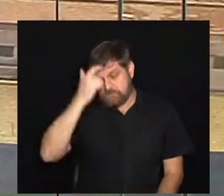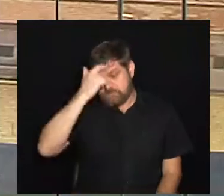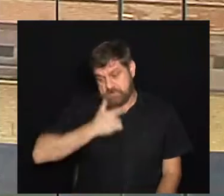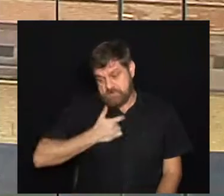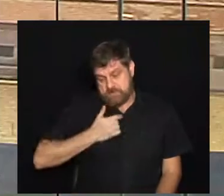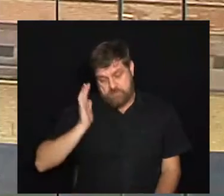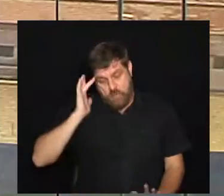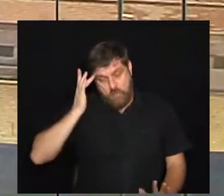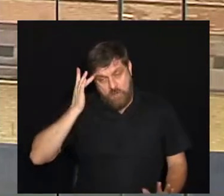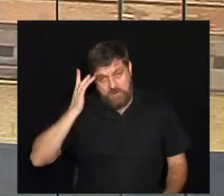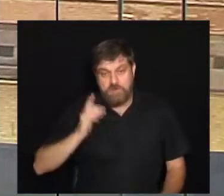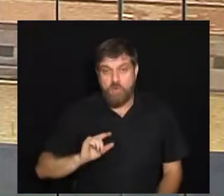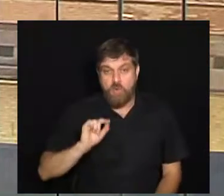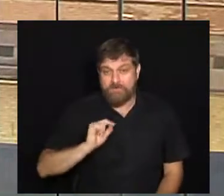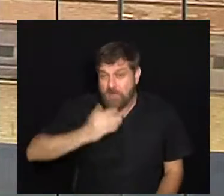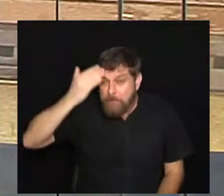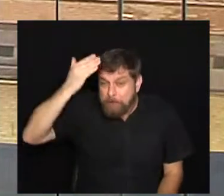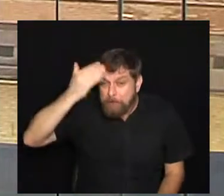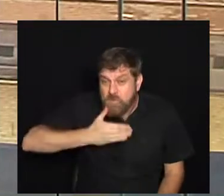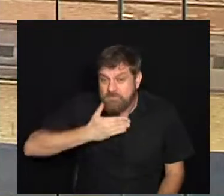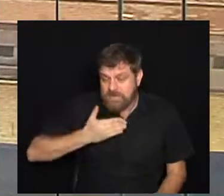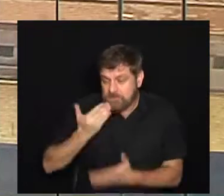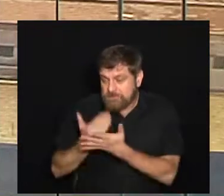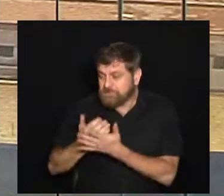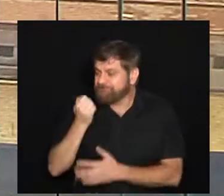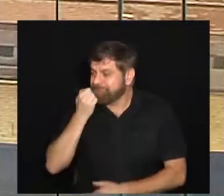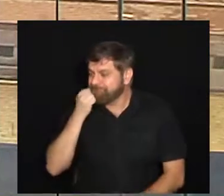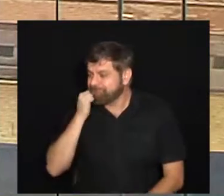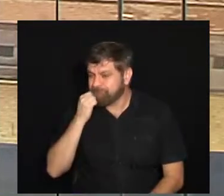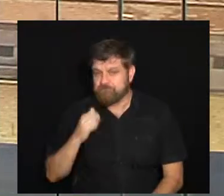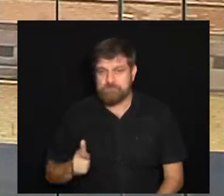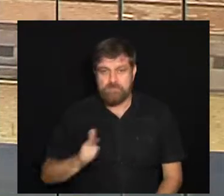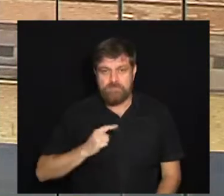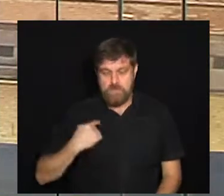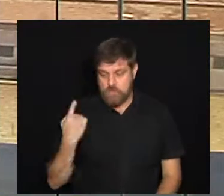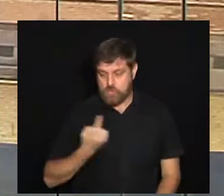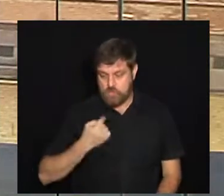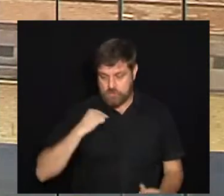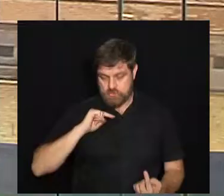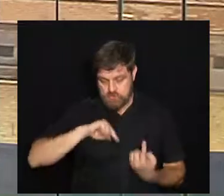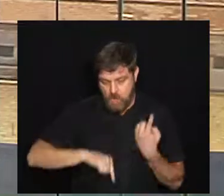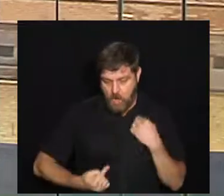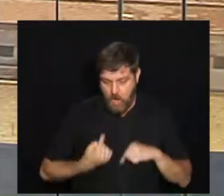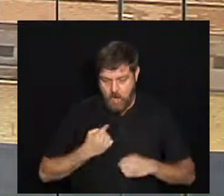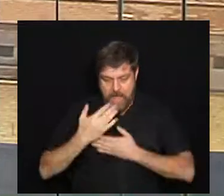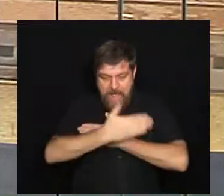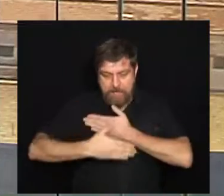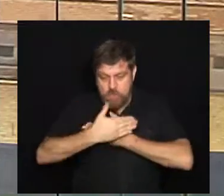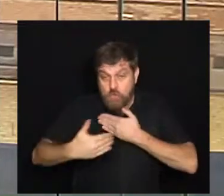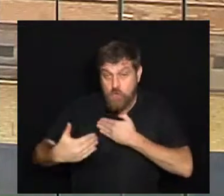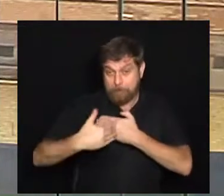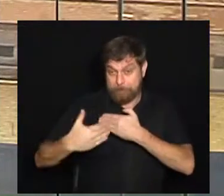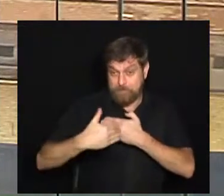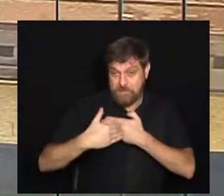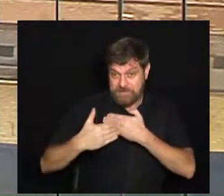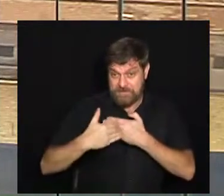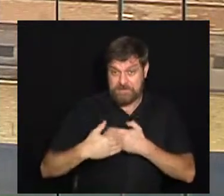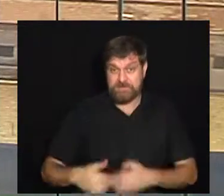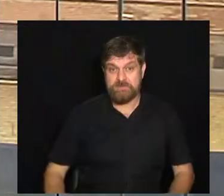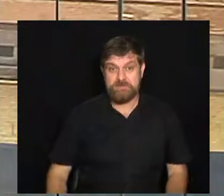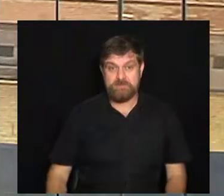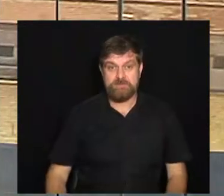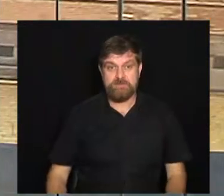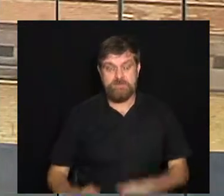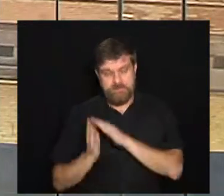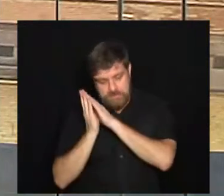eu acho de daquilo que foi demonstrado o científicamente então é o nosso sistema imunológico a melhor maneira de ele ficar vamos ver saudável